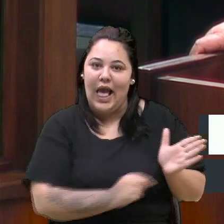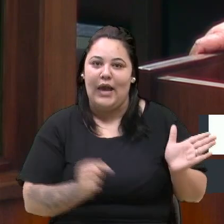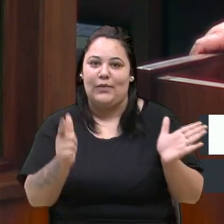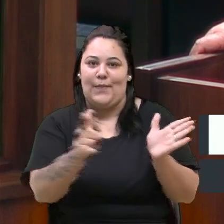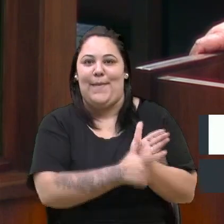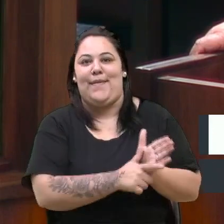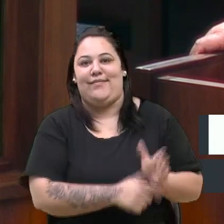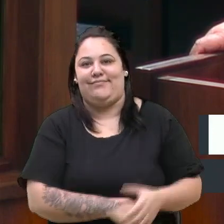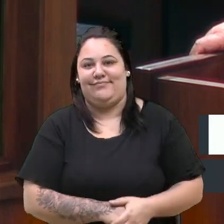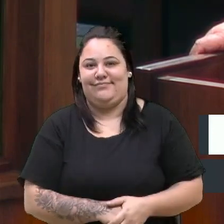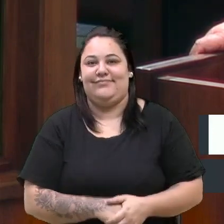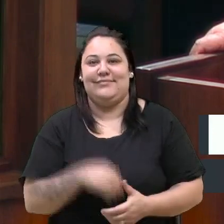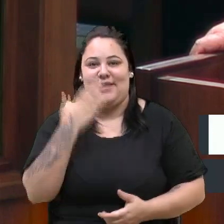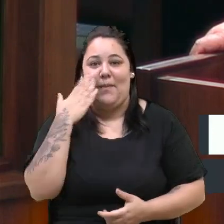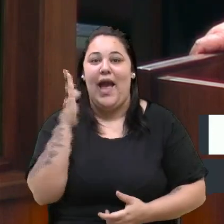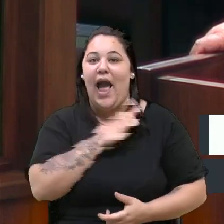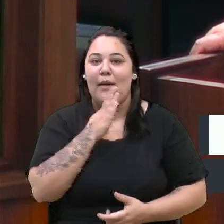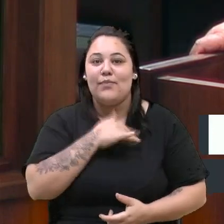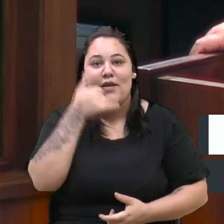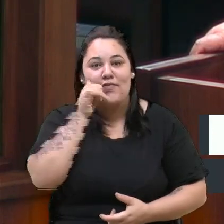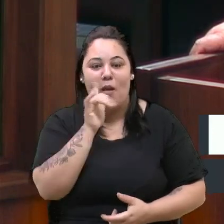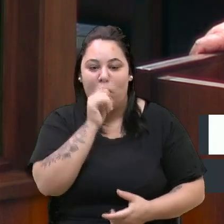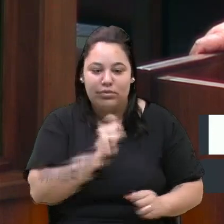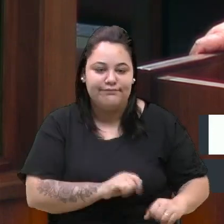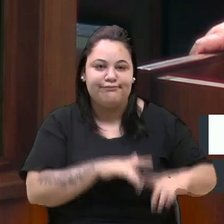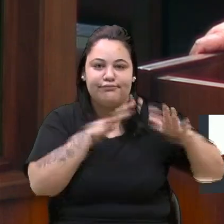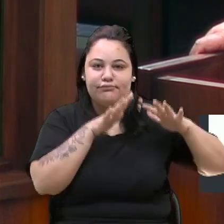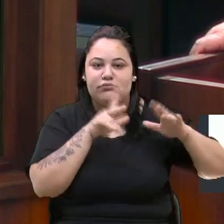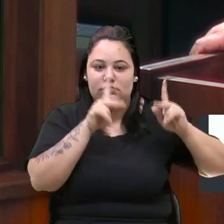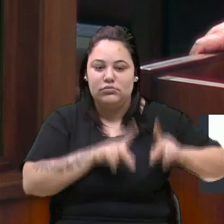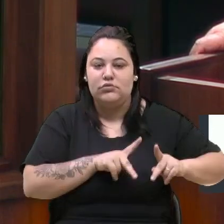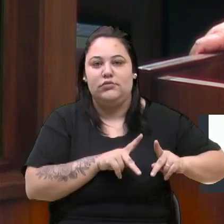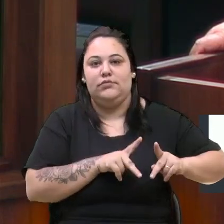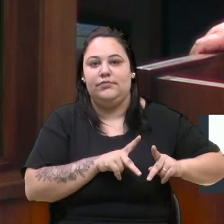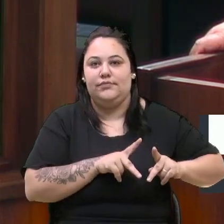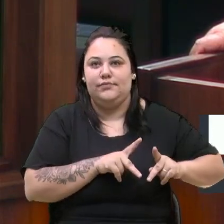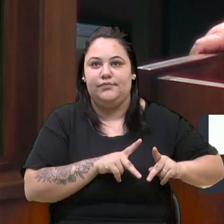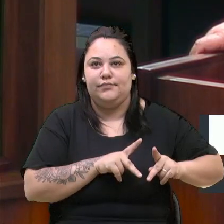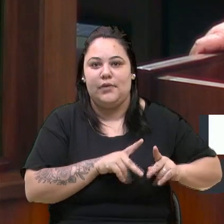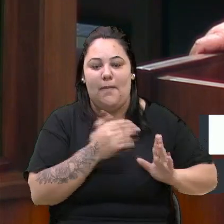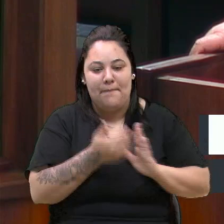antes, para evitar esse alagamento, que as pessoas, no mínimo, venham a perder